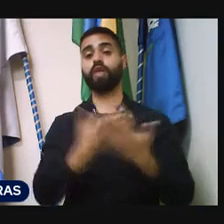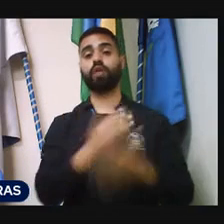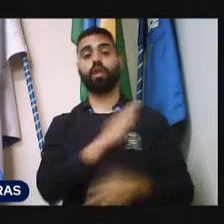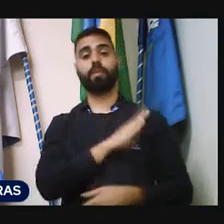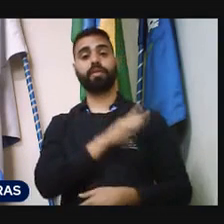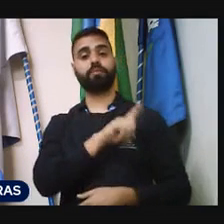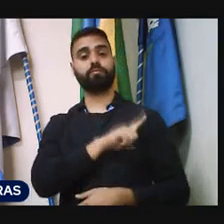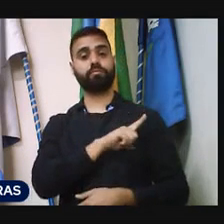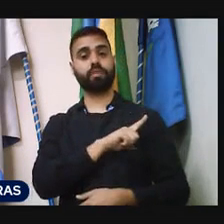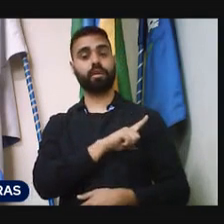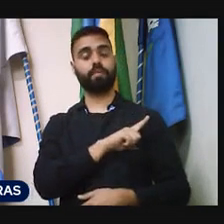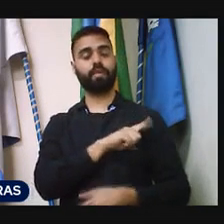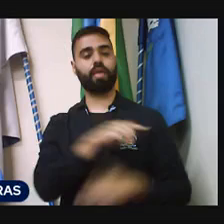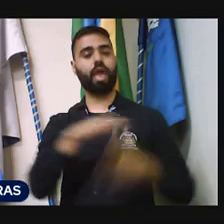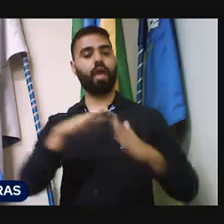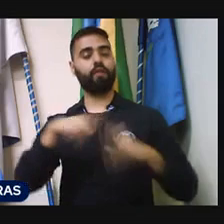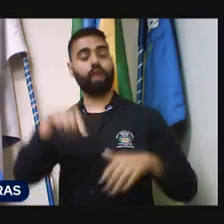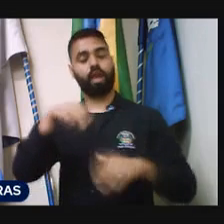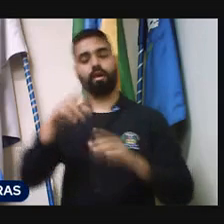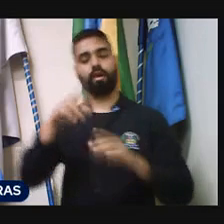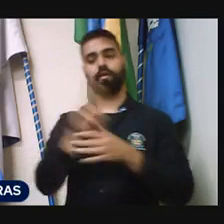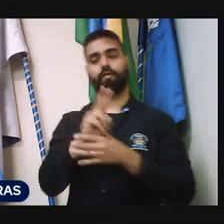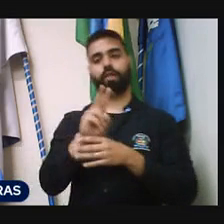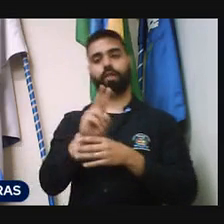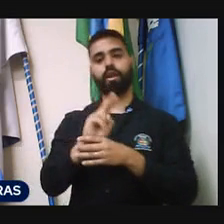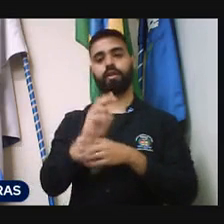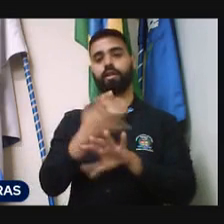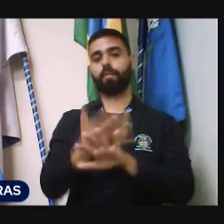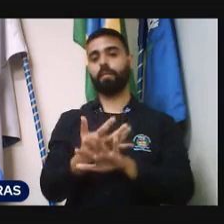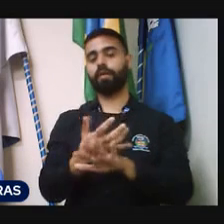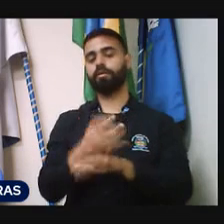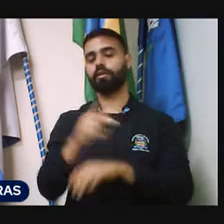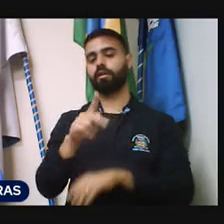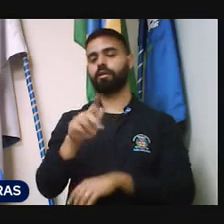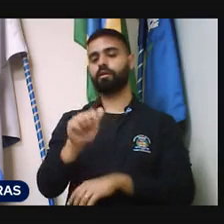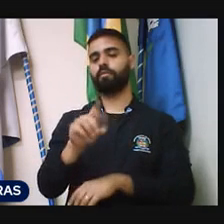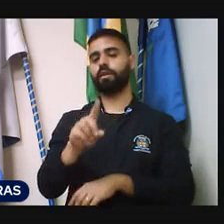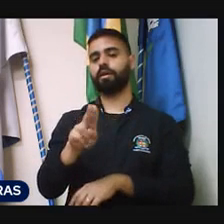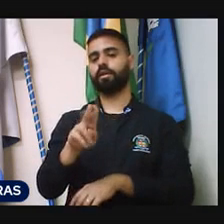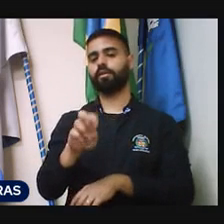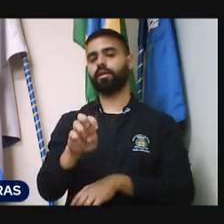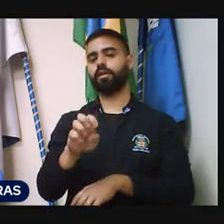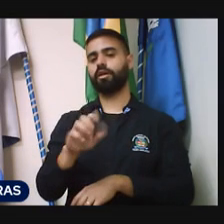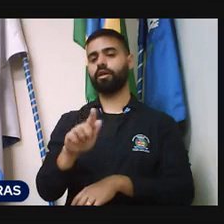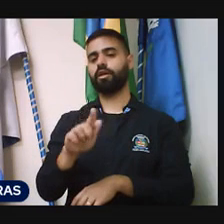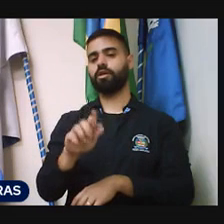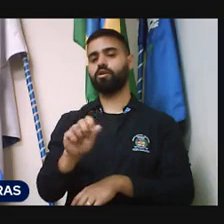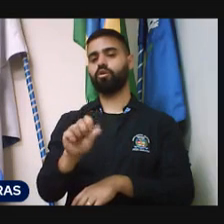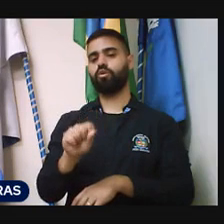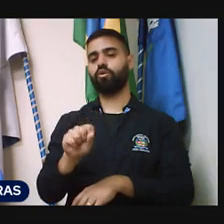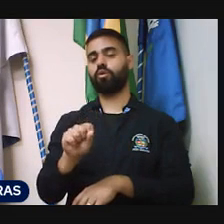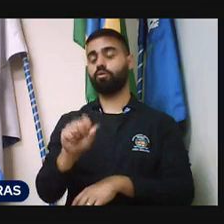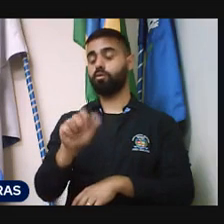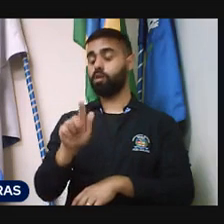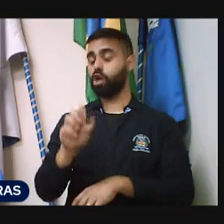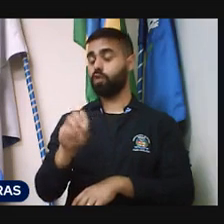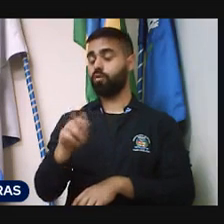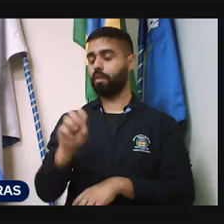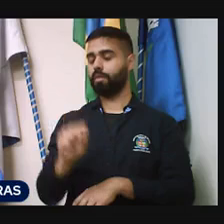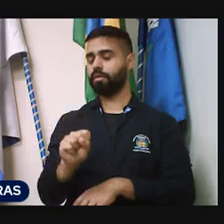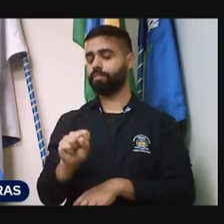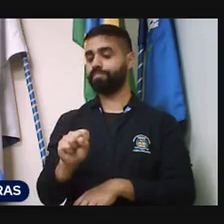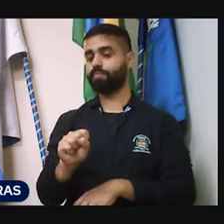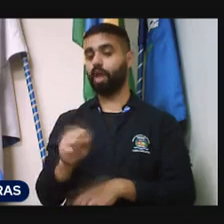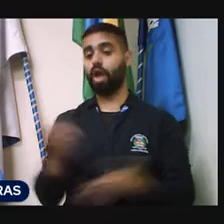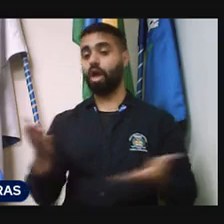Coronel Benjamin Guimarães localizada no centro de Valença Praça Padre Padre Gomes Leal este ano comemora seu Centenário o prédio